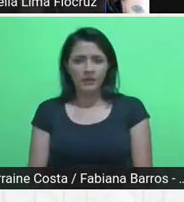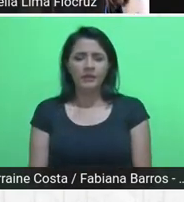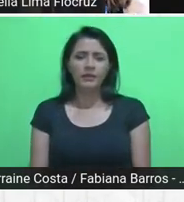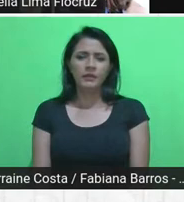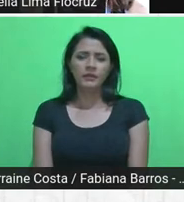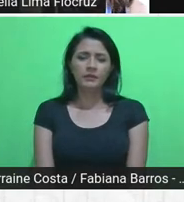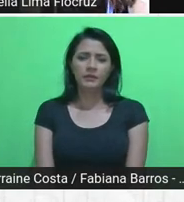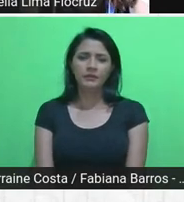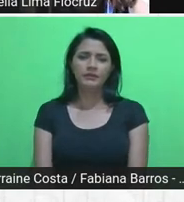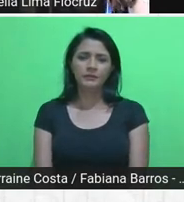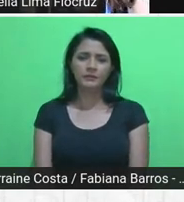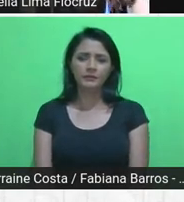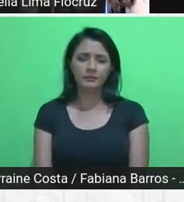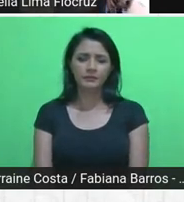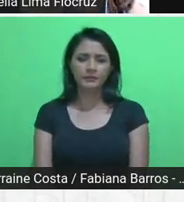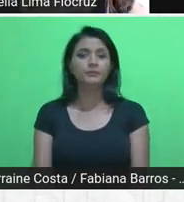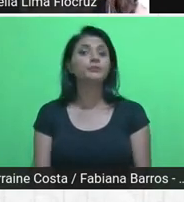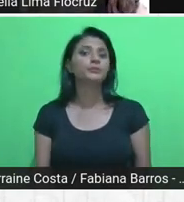Então,